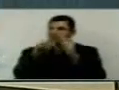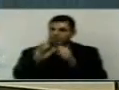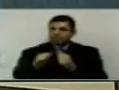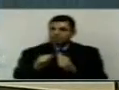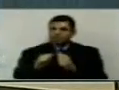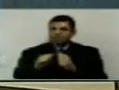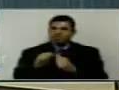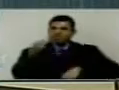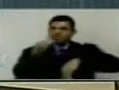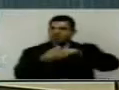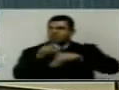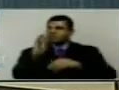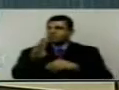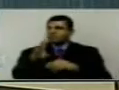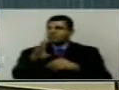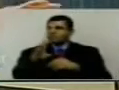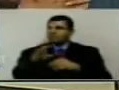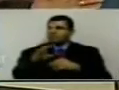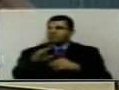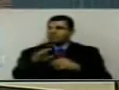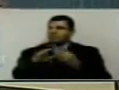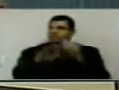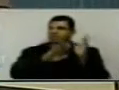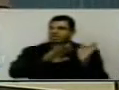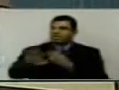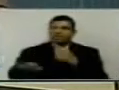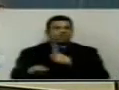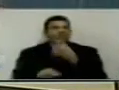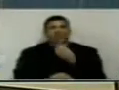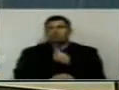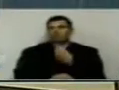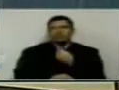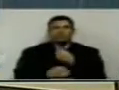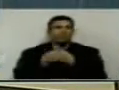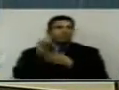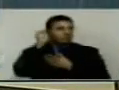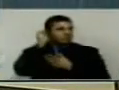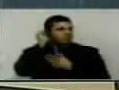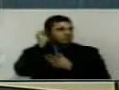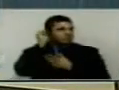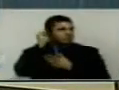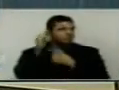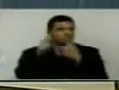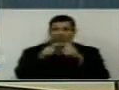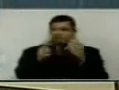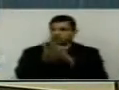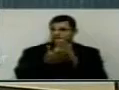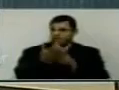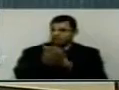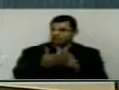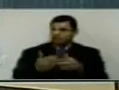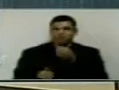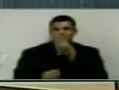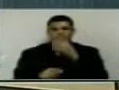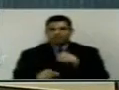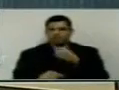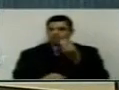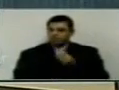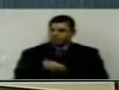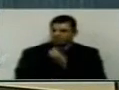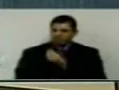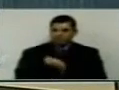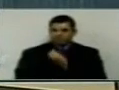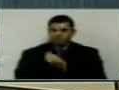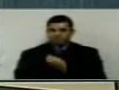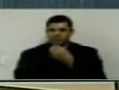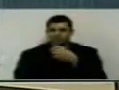vôlei, né? Hoje só se for de líbero, tirando isso não pode, não tem mais condições de jogar. Mas eu vivi